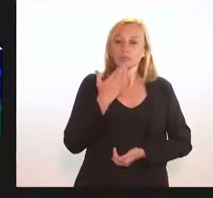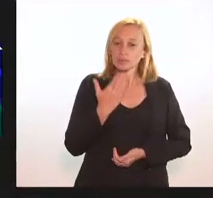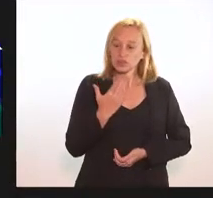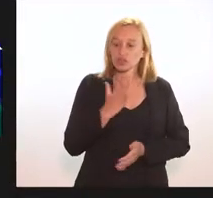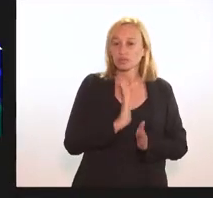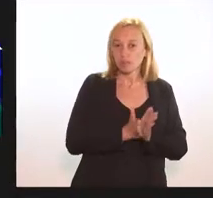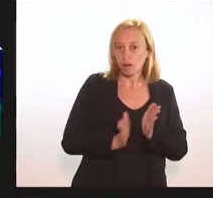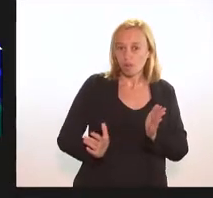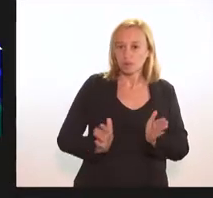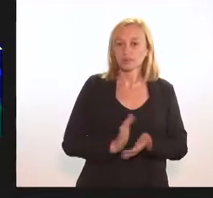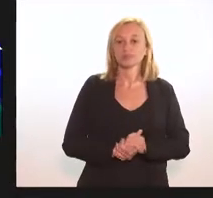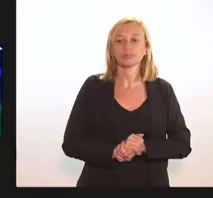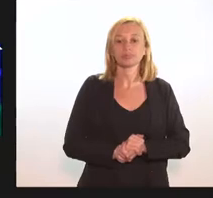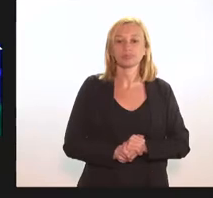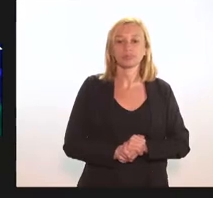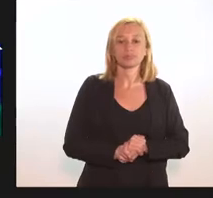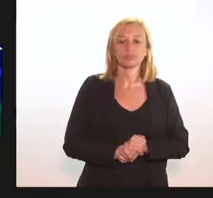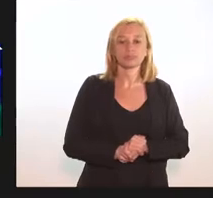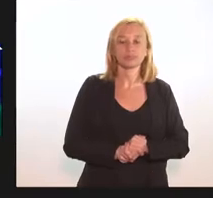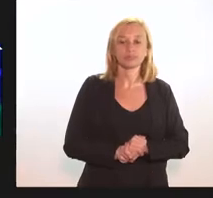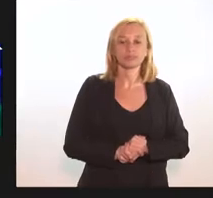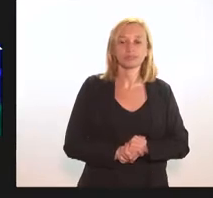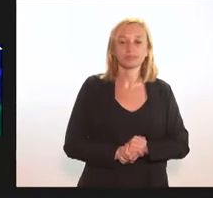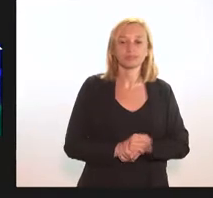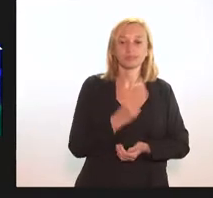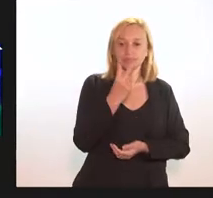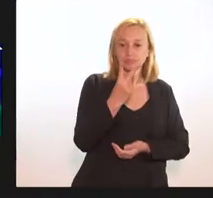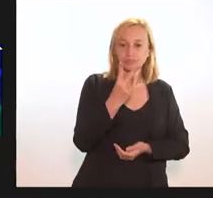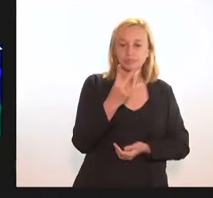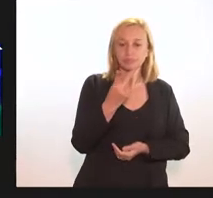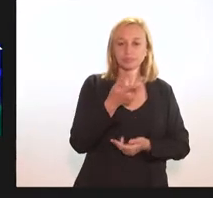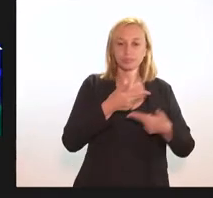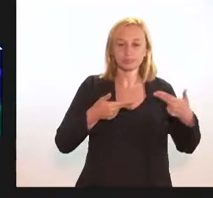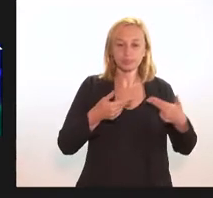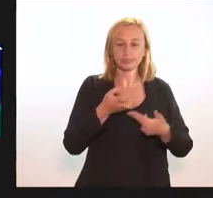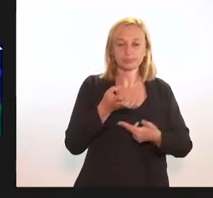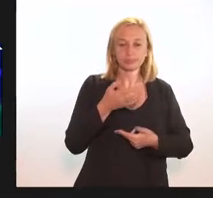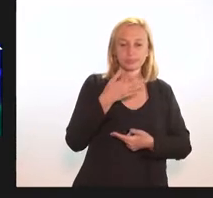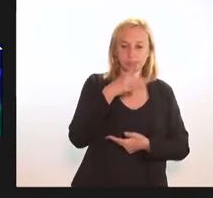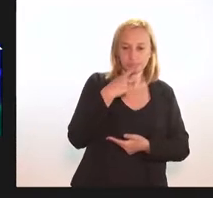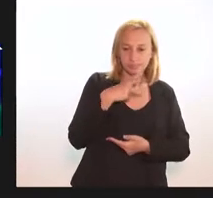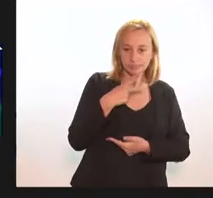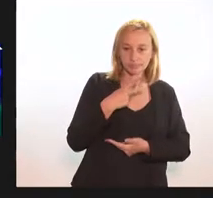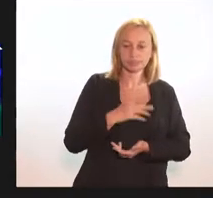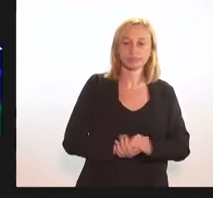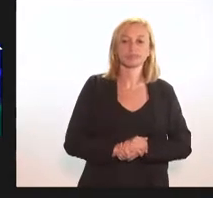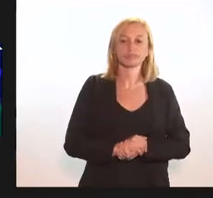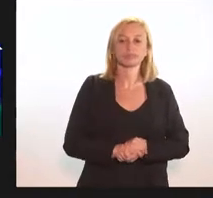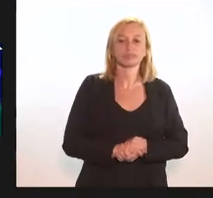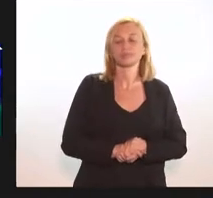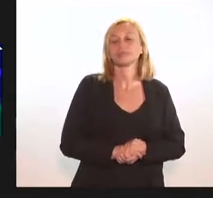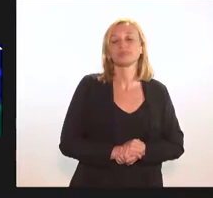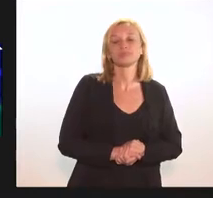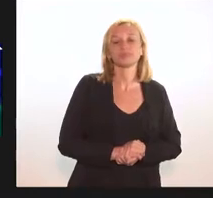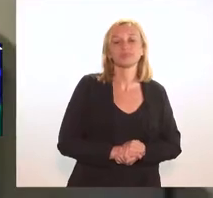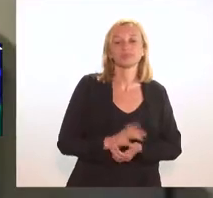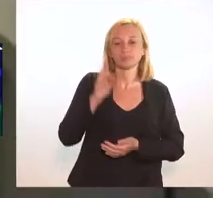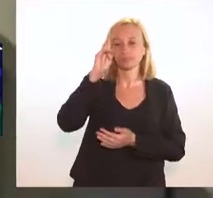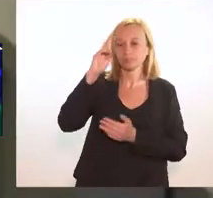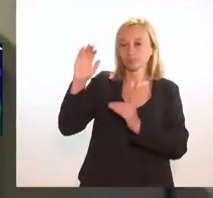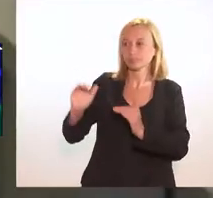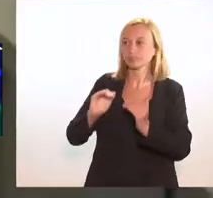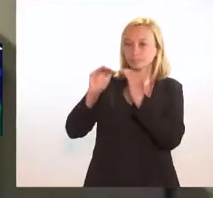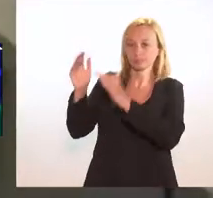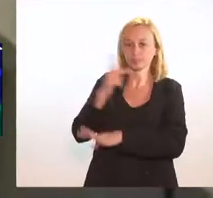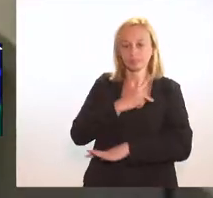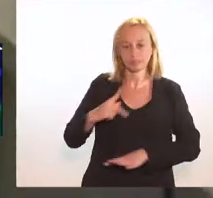pela ordem que eu queria fazer duas reivindicações à Vossa Excelência,